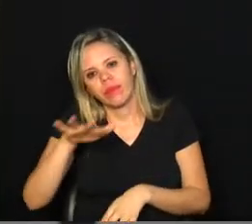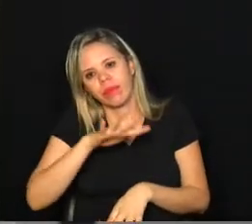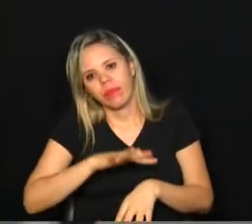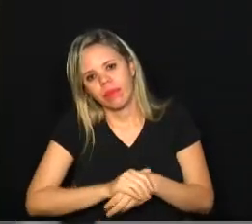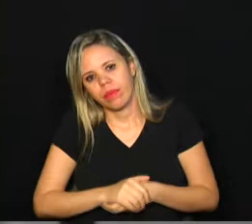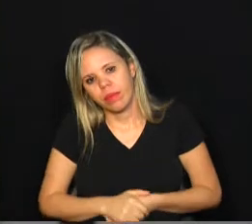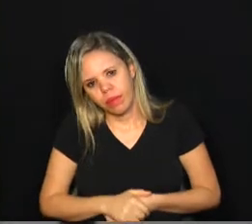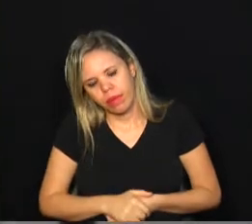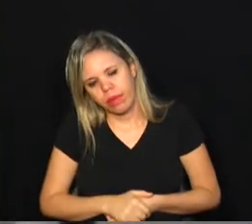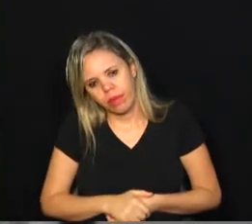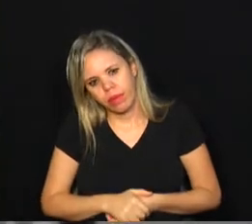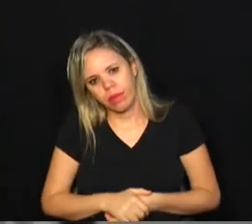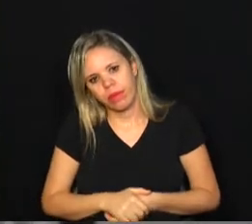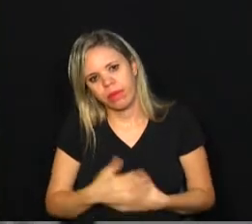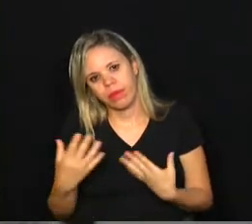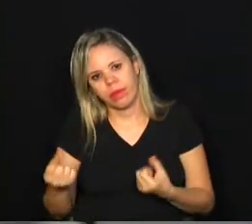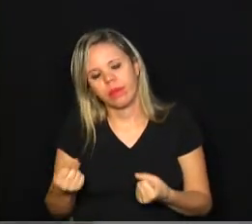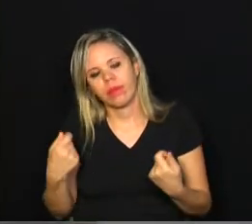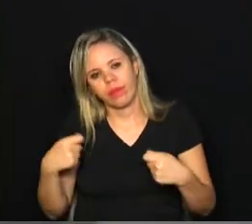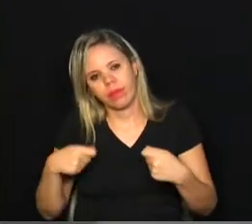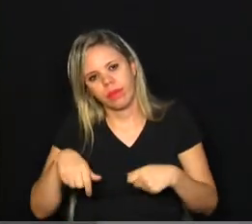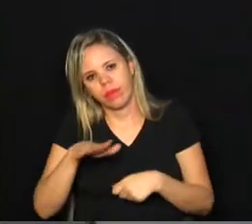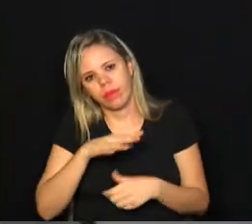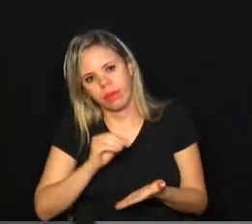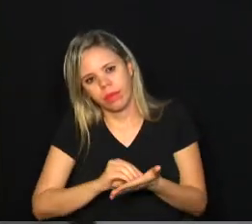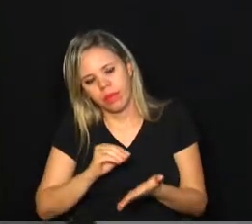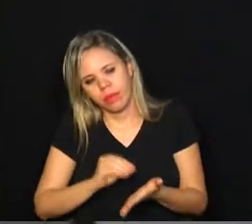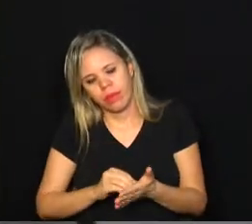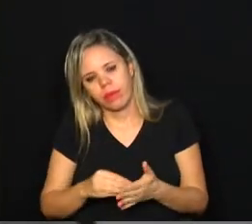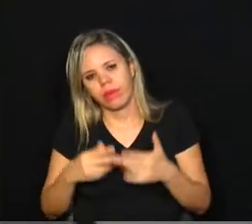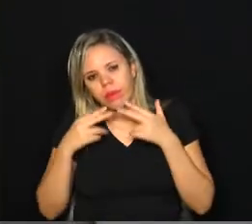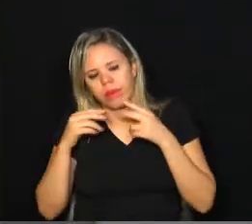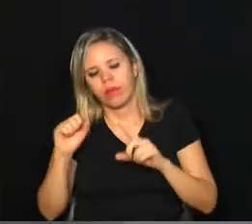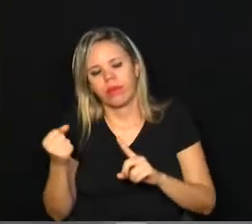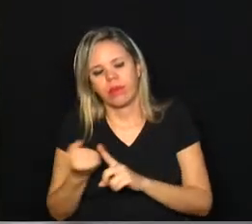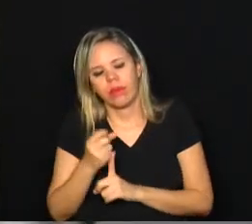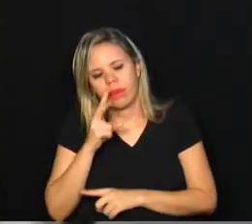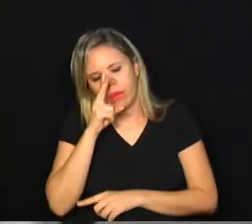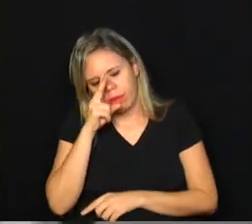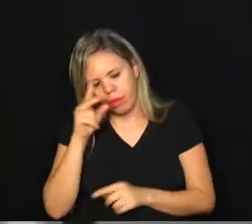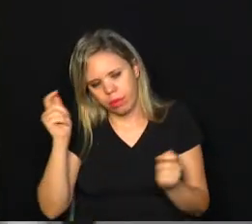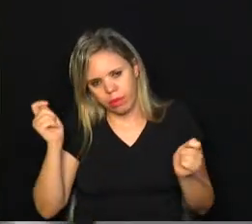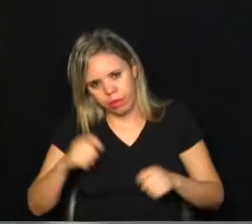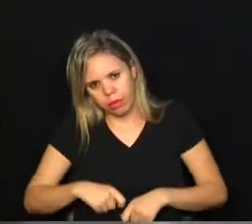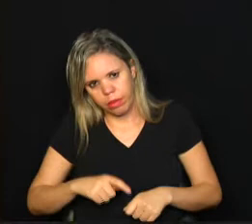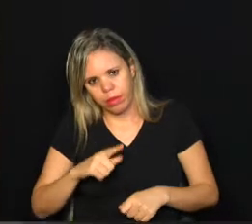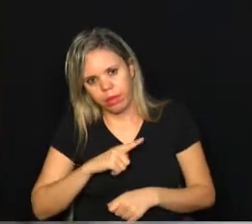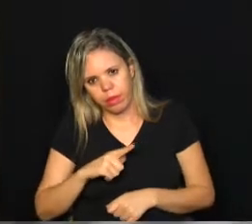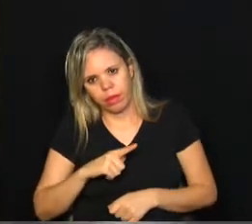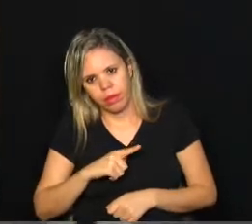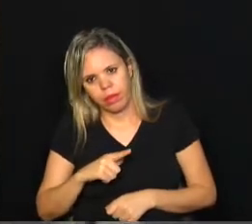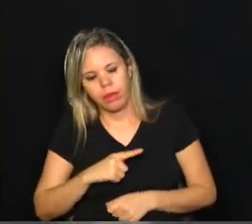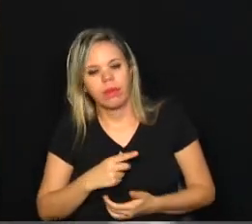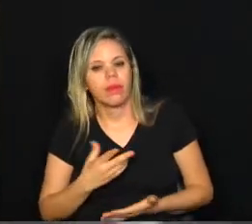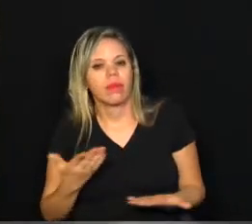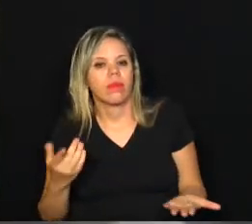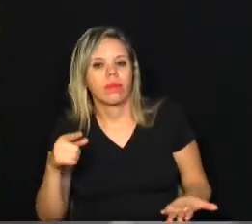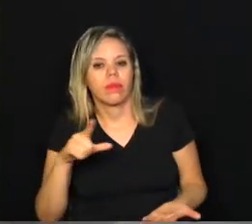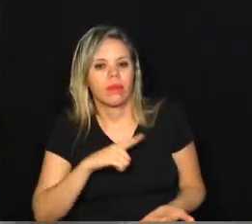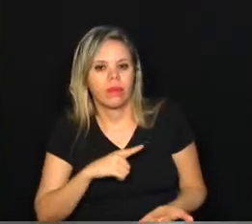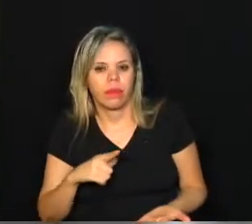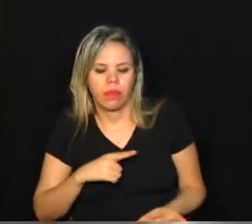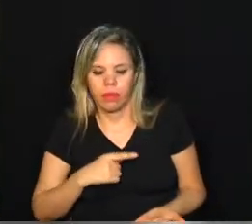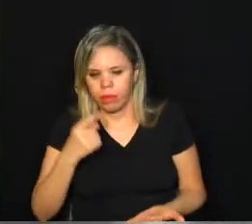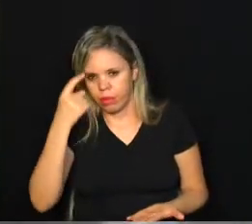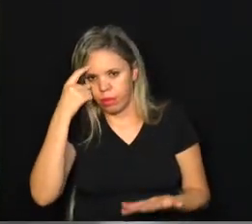mais necessitadas, porque existe uma área de inovação social muito forte que é possível de se ter quando você tem essa